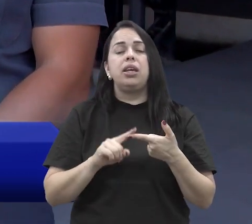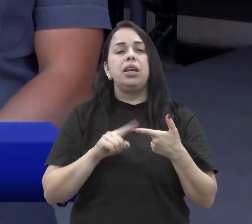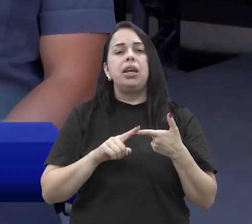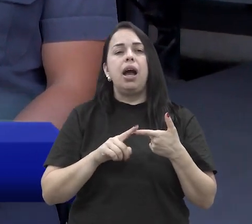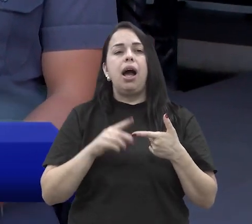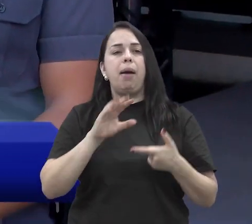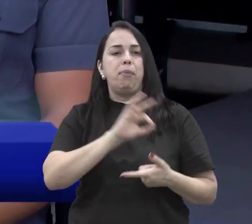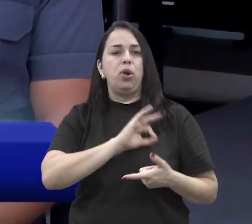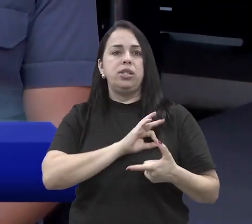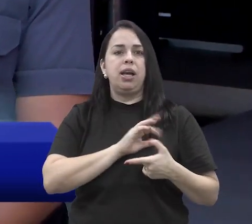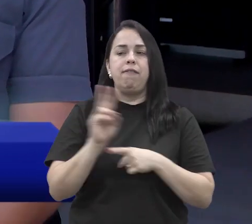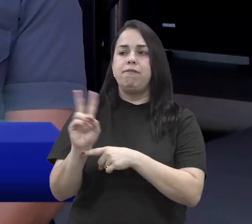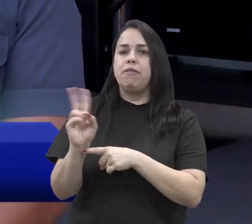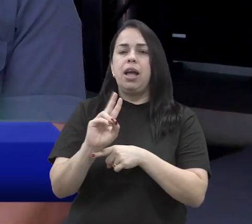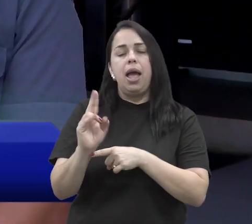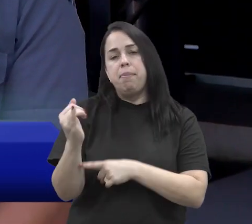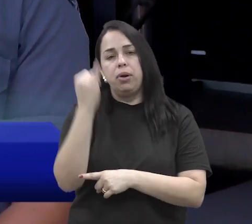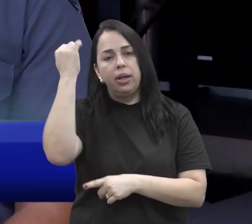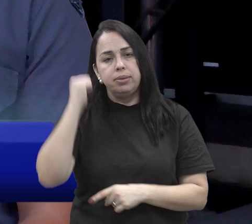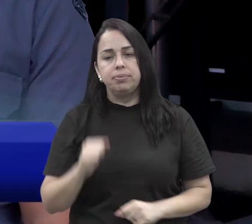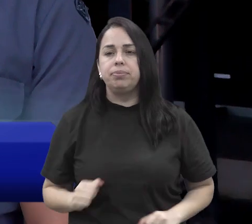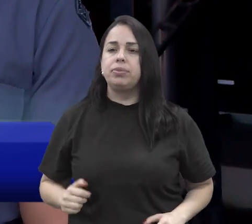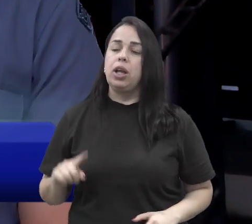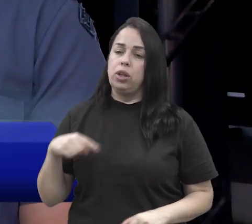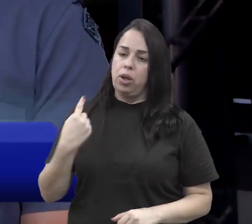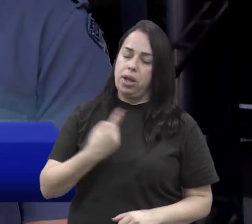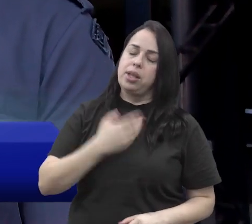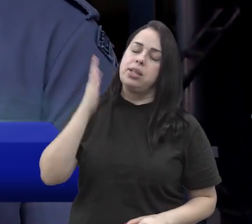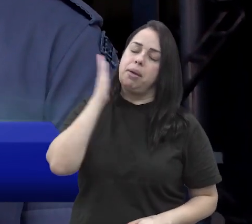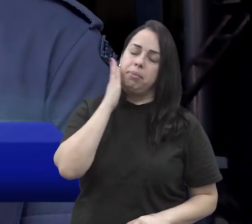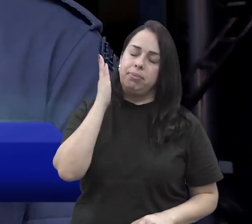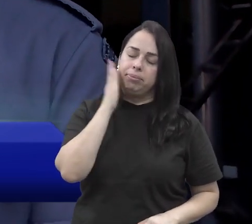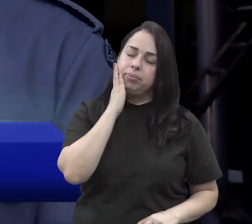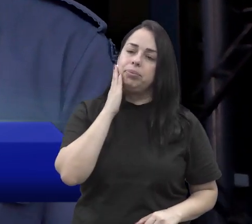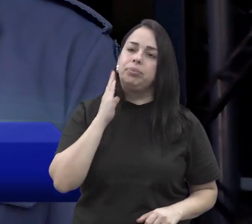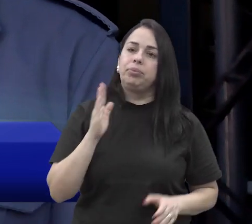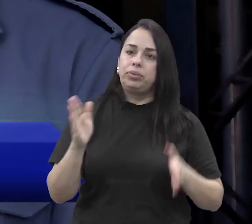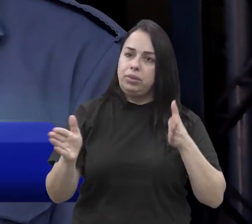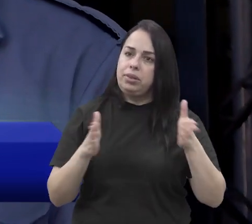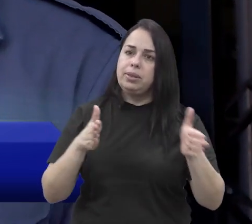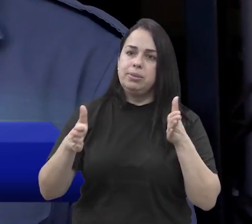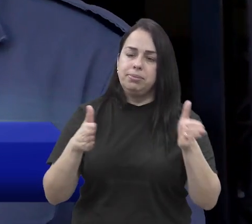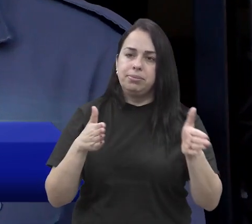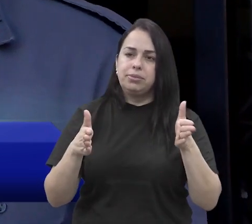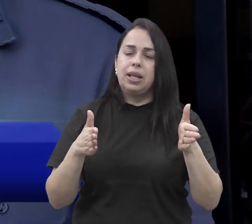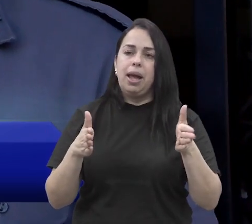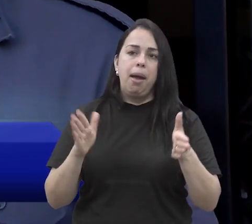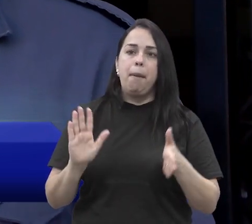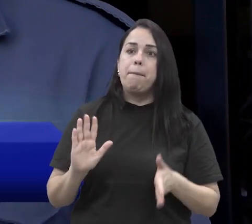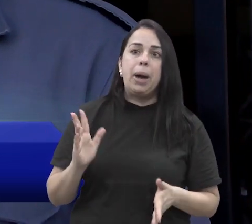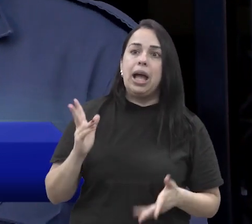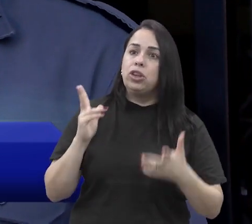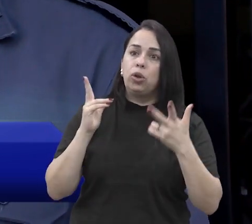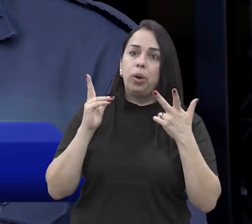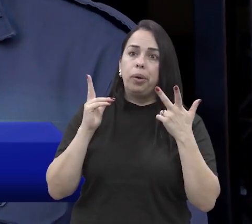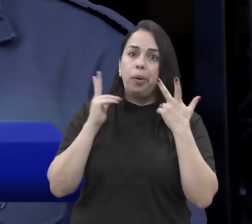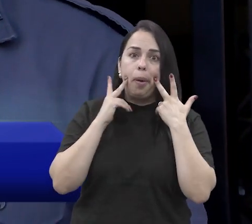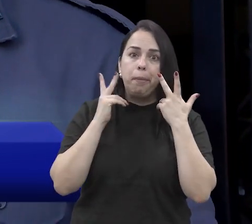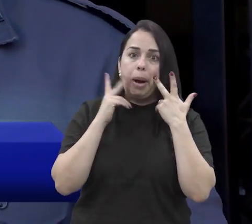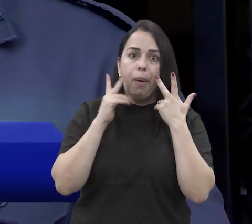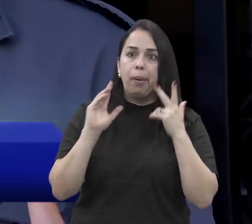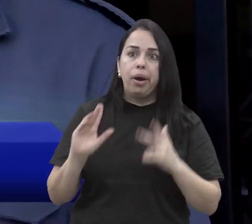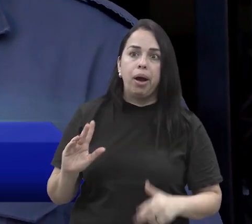operação? A importância dessa operação é porque a gente sabe, como eu citei, que a gente, nessa época do ano, é mais